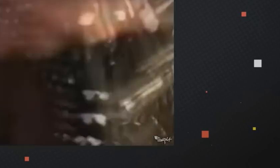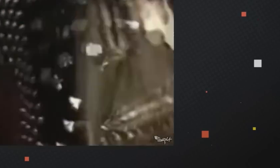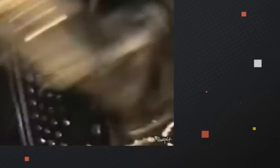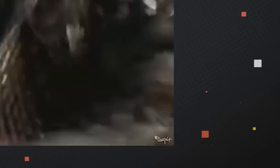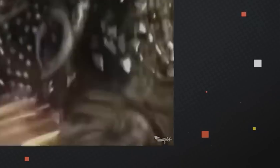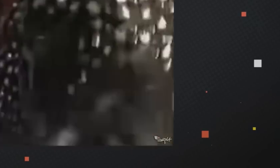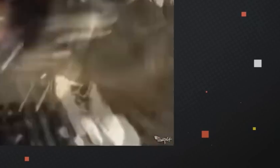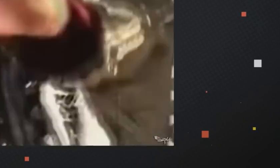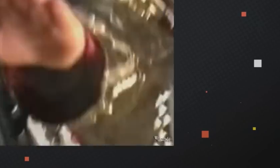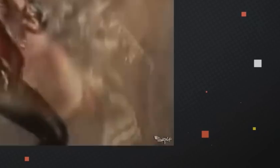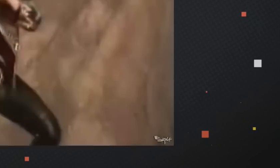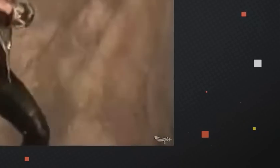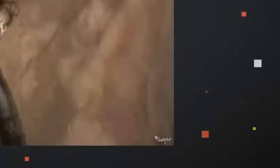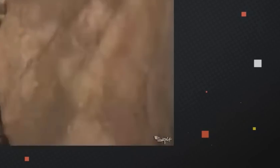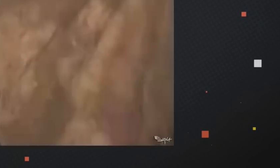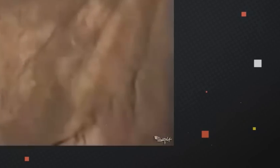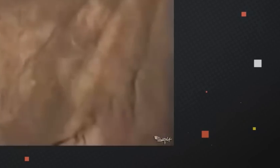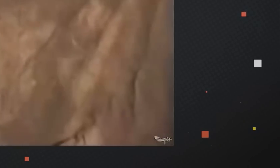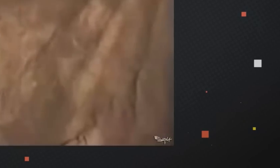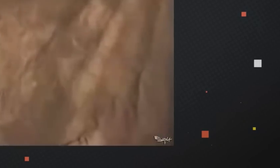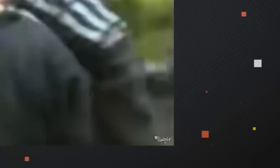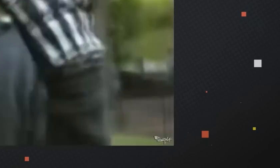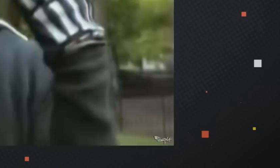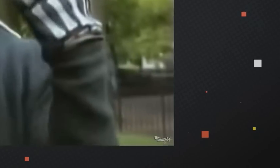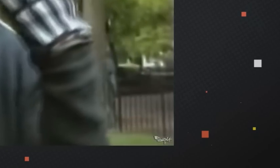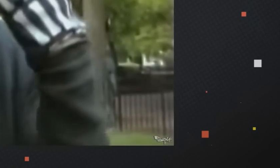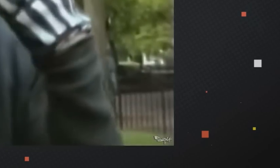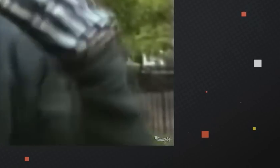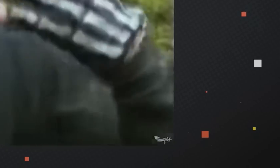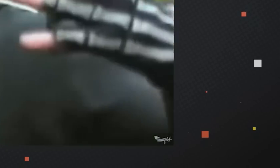Japa, Japa girl. Now in